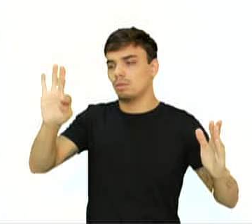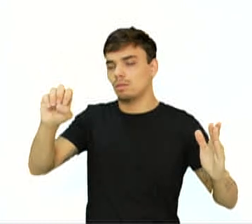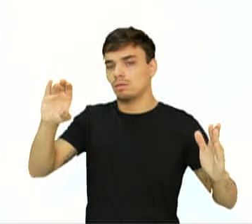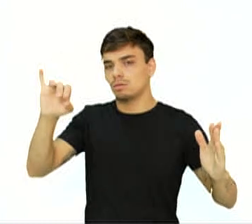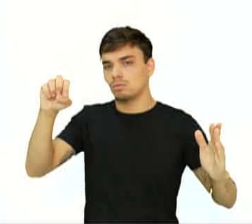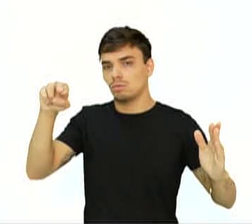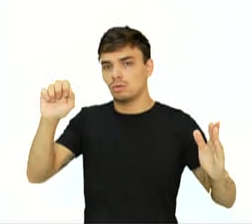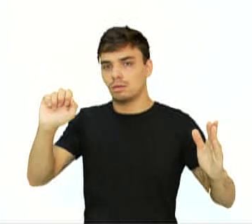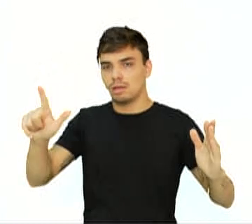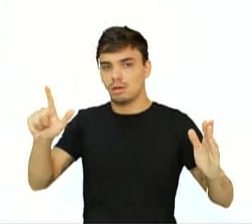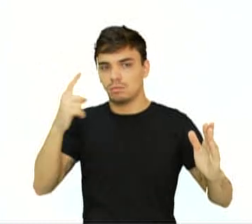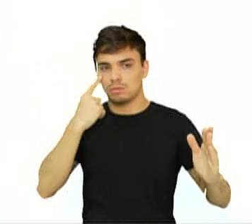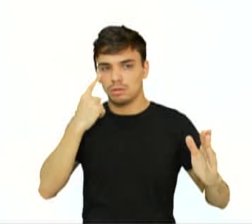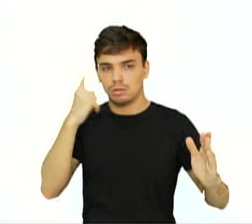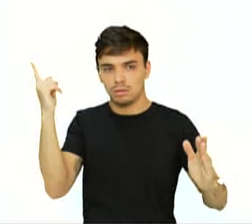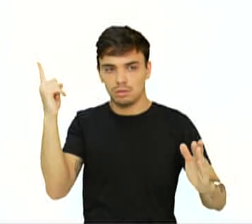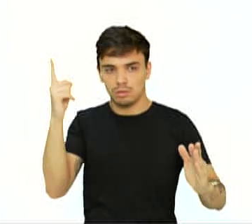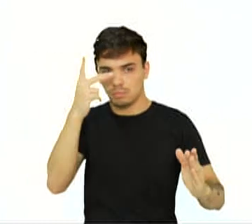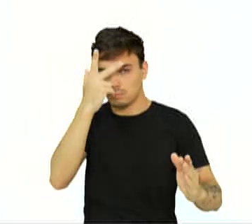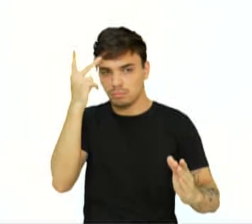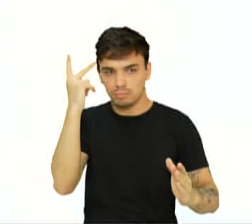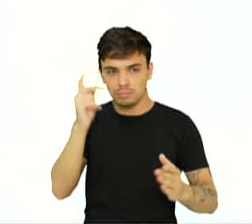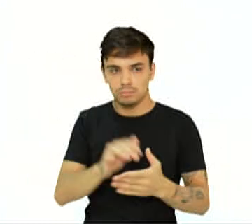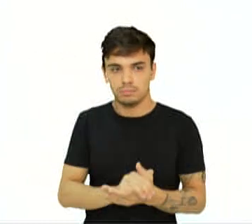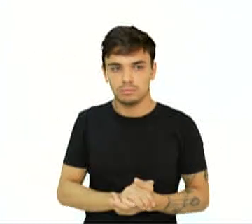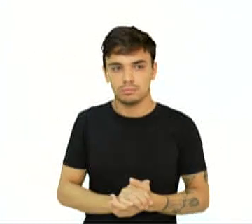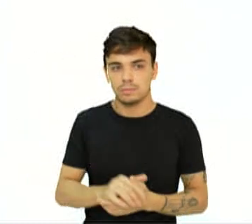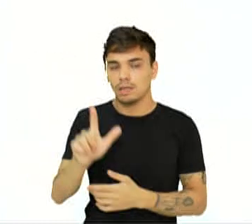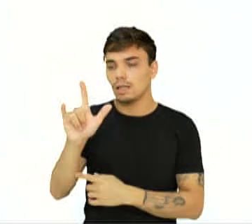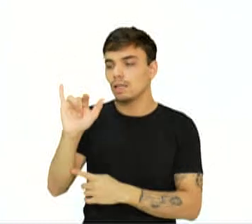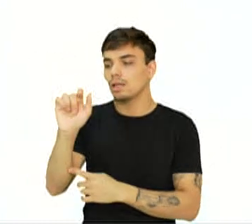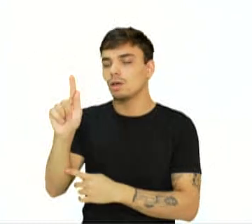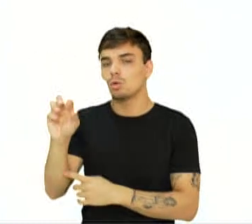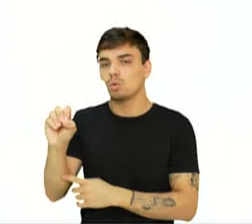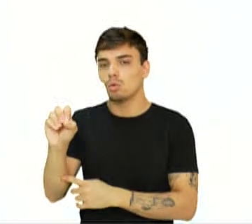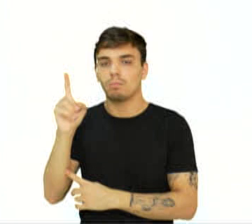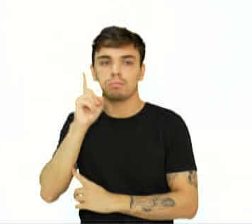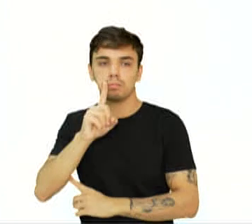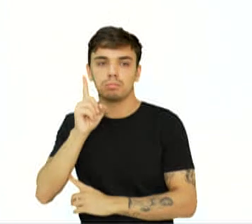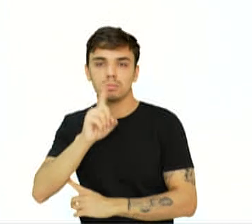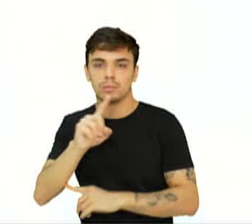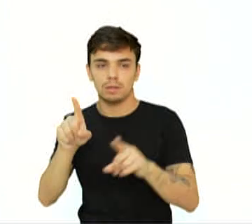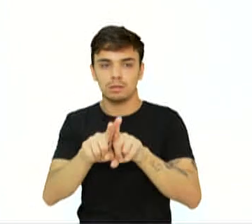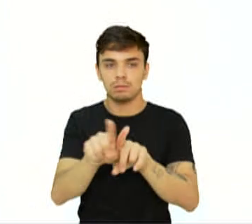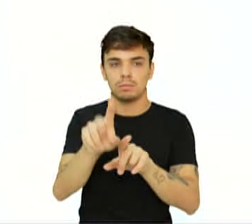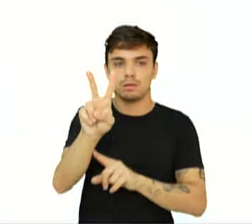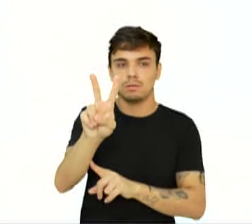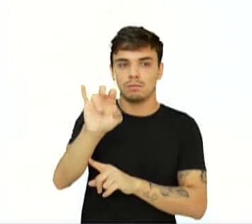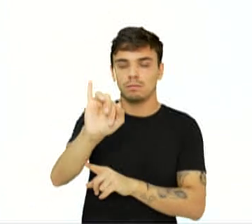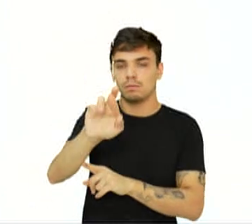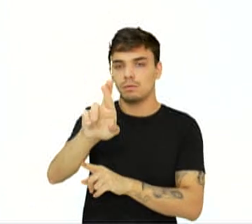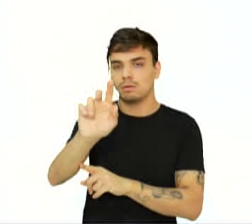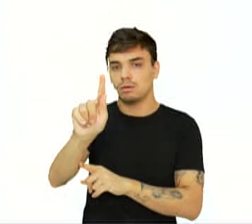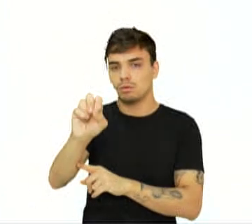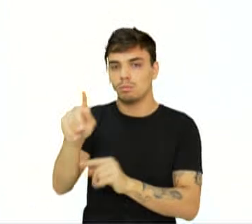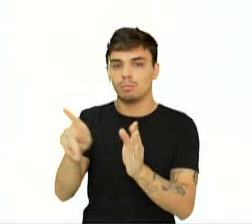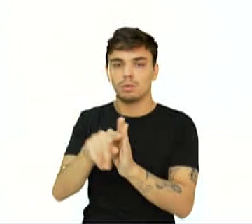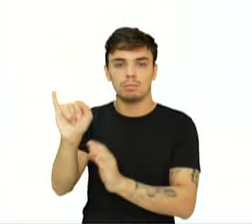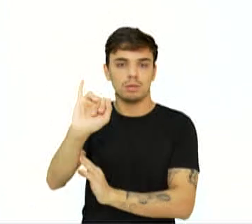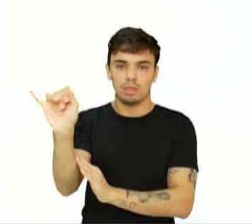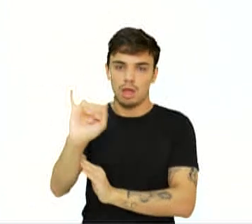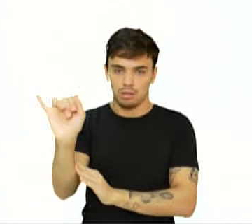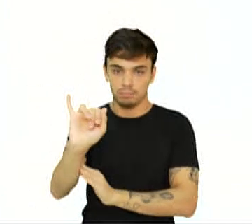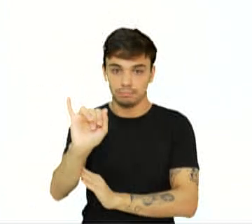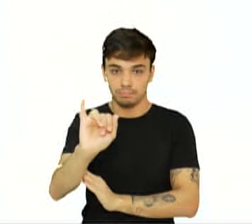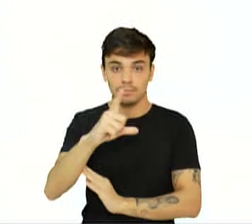LIGO dos Estados Unidos, EUA, e Virgo da Itália. Os sinais decodificados,